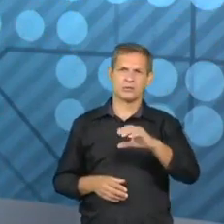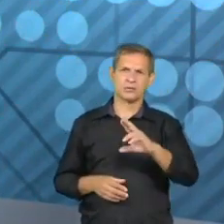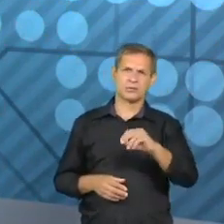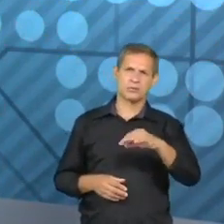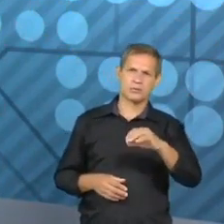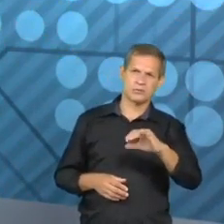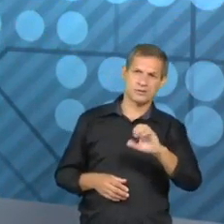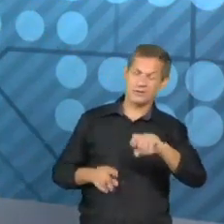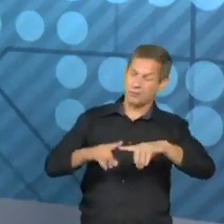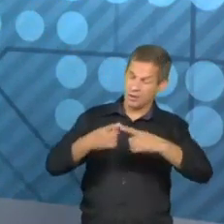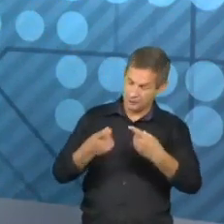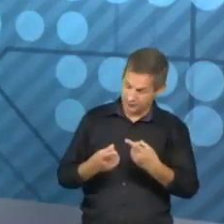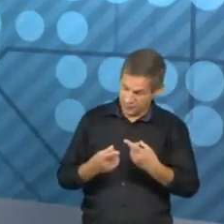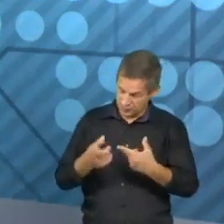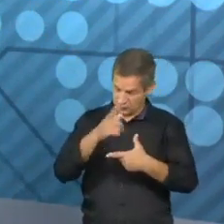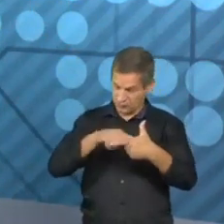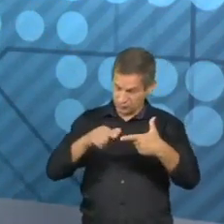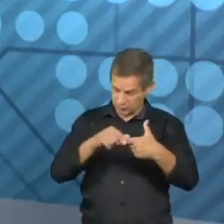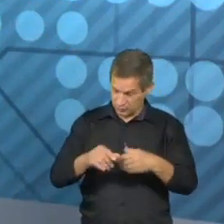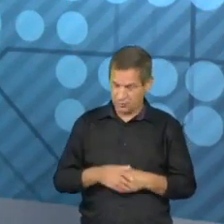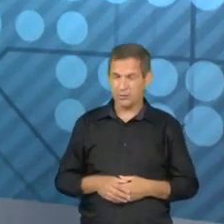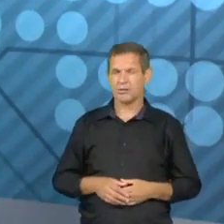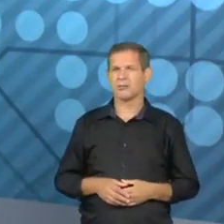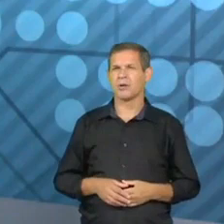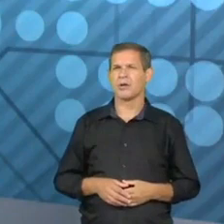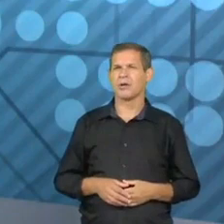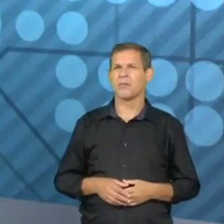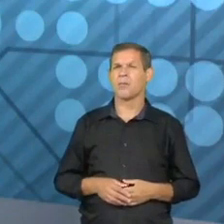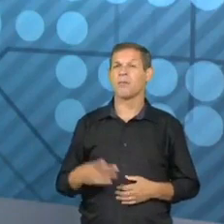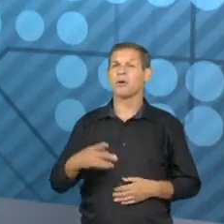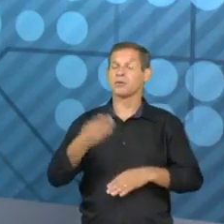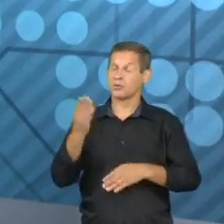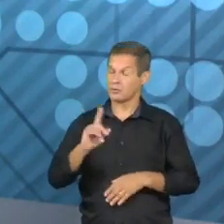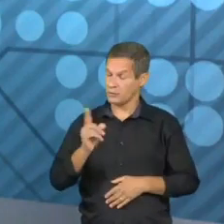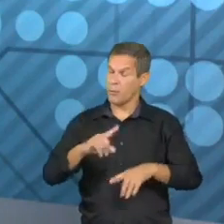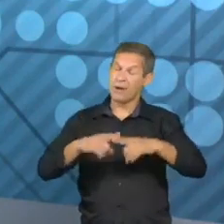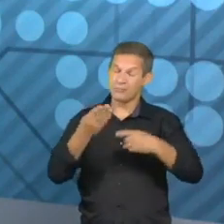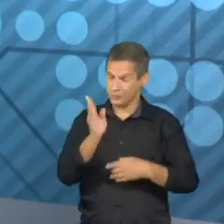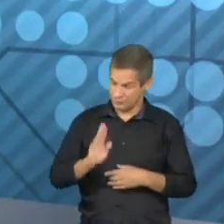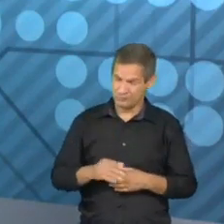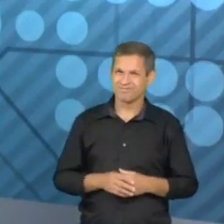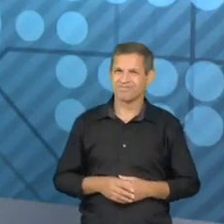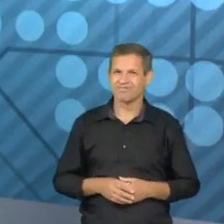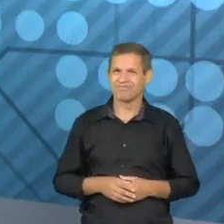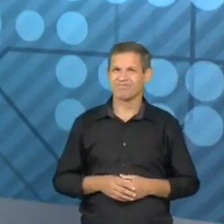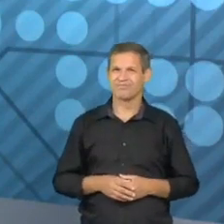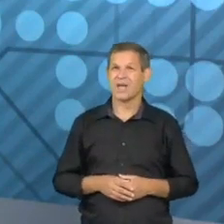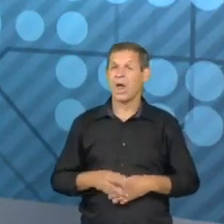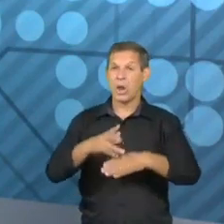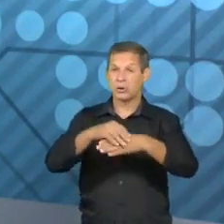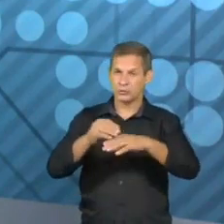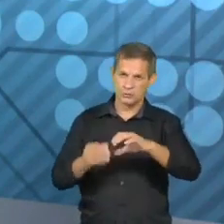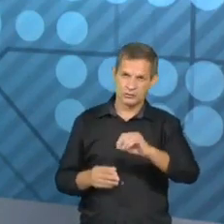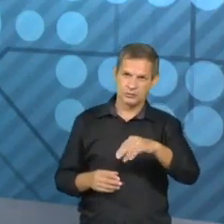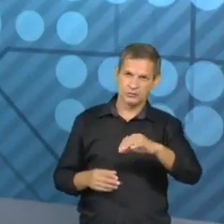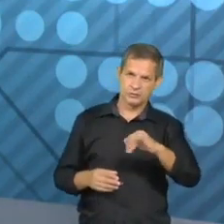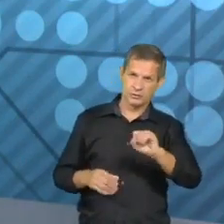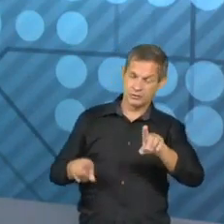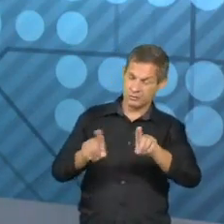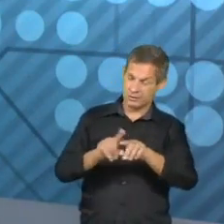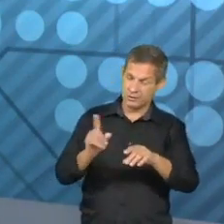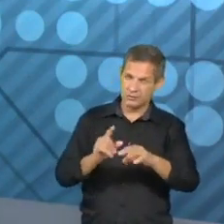não transmissíveis e os agravos que são um problema maior. Aqui no Brasil, não. Aqui no Brasil é doenças crônicas